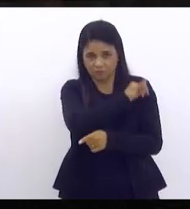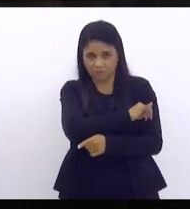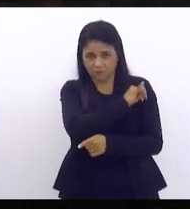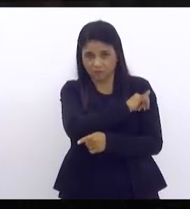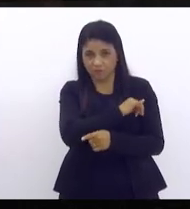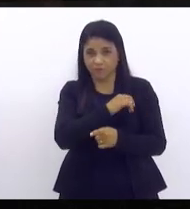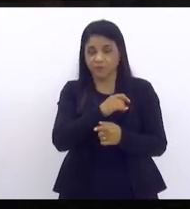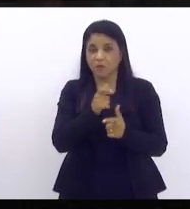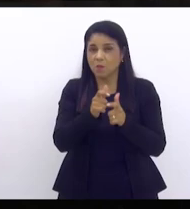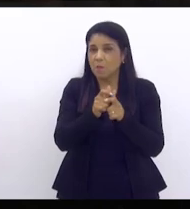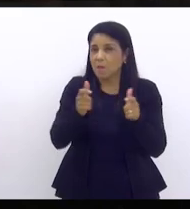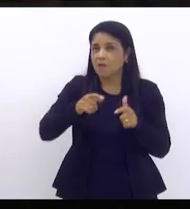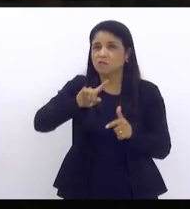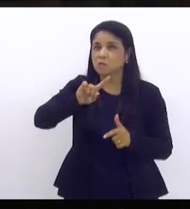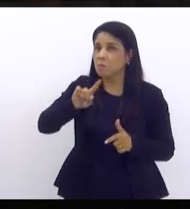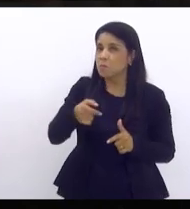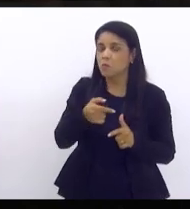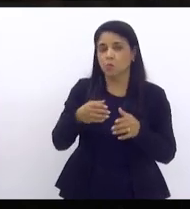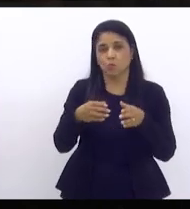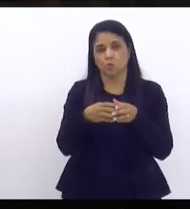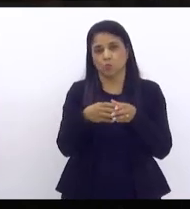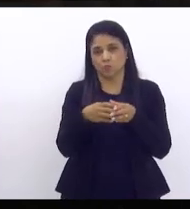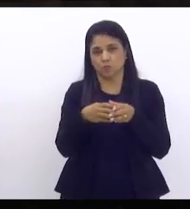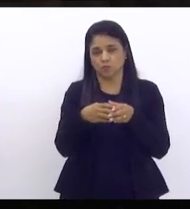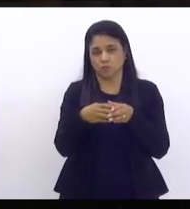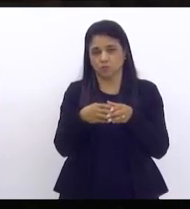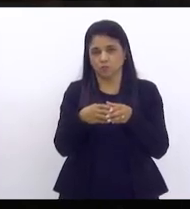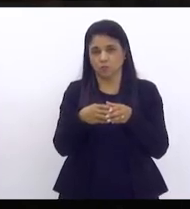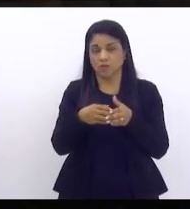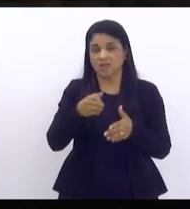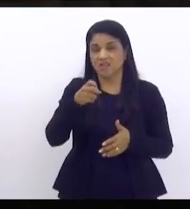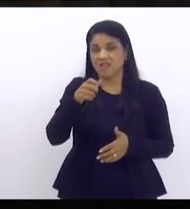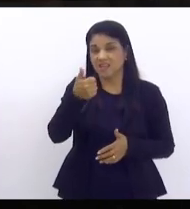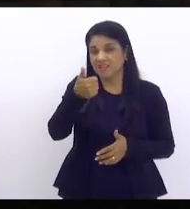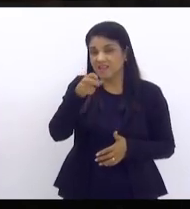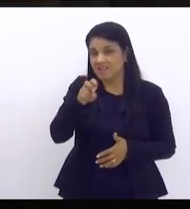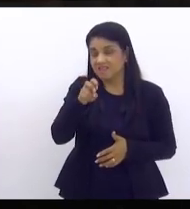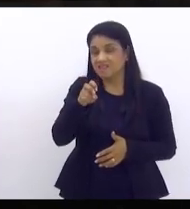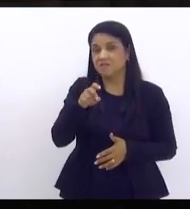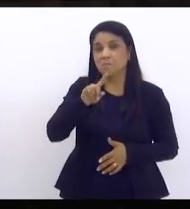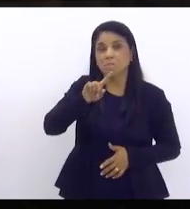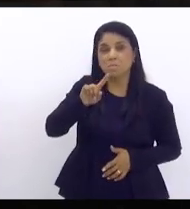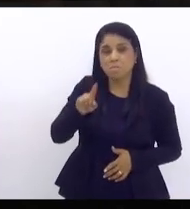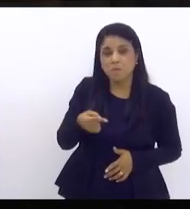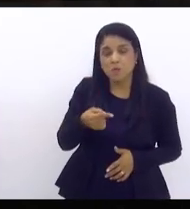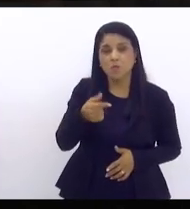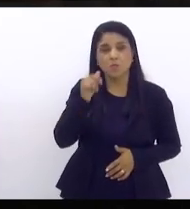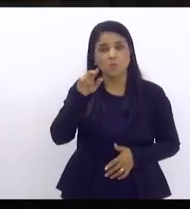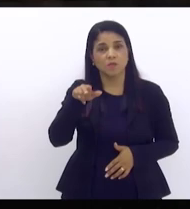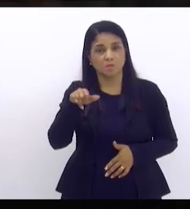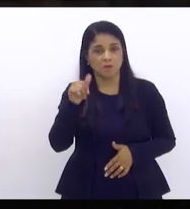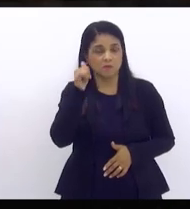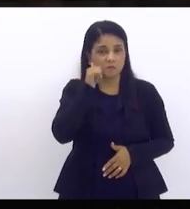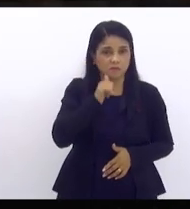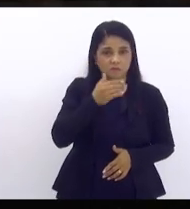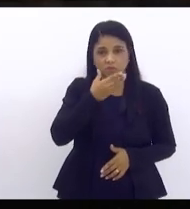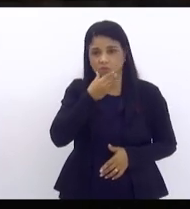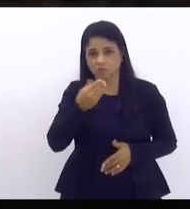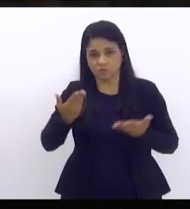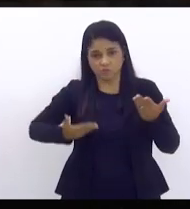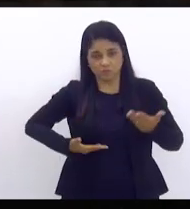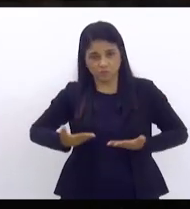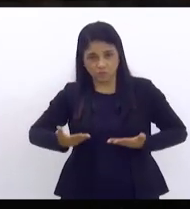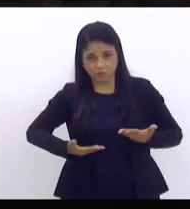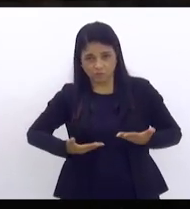somos mais de 1000 grupos de oração, cerca de 15 mil irmãos e irmãs, servos e servas de grupos